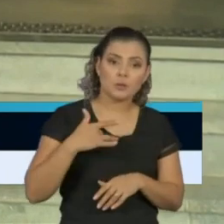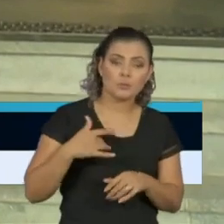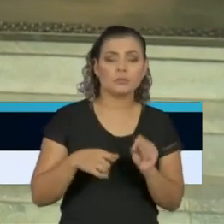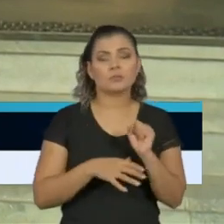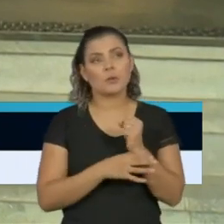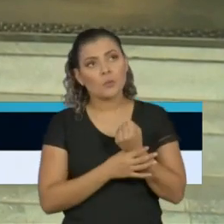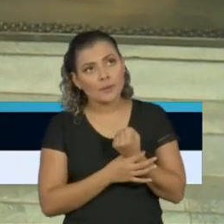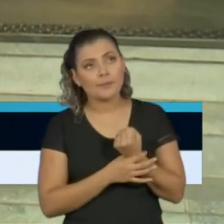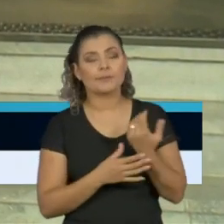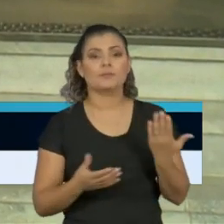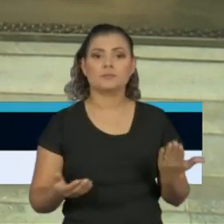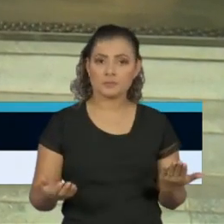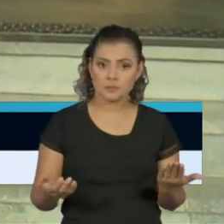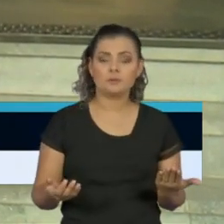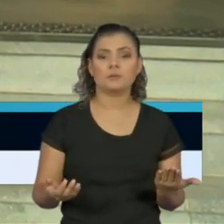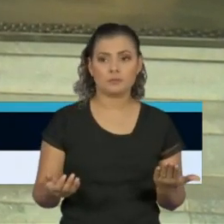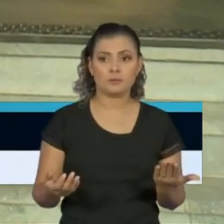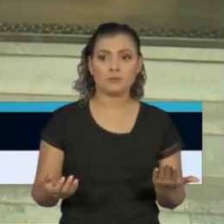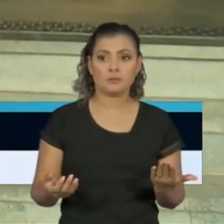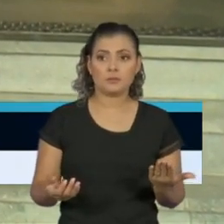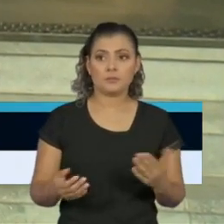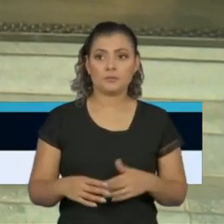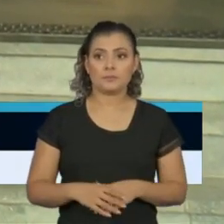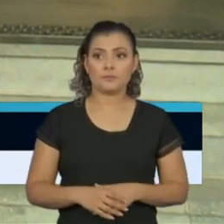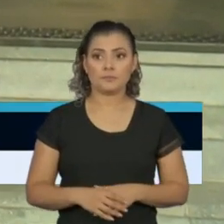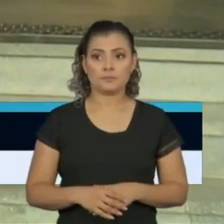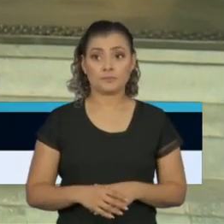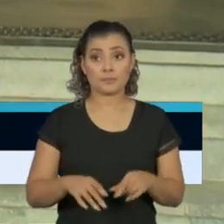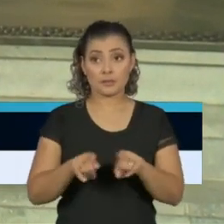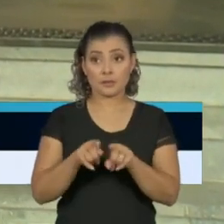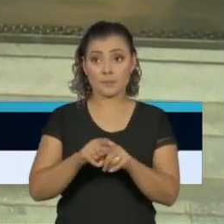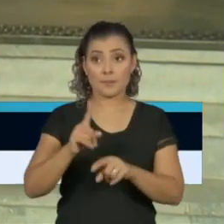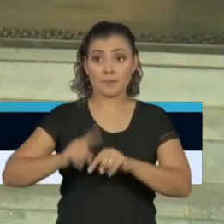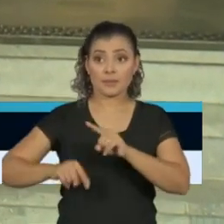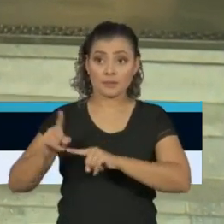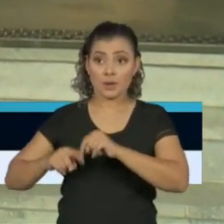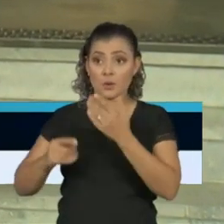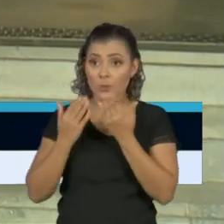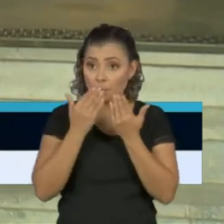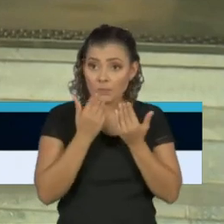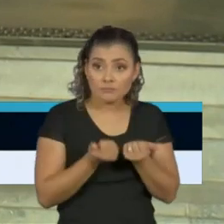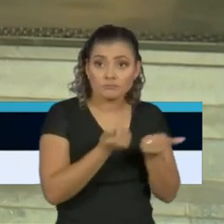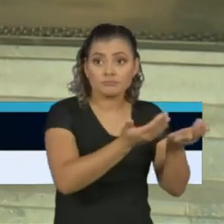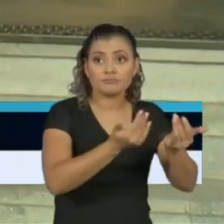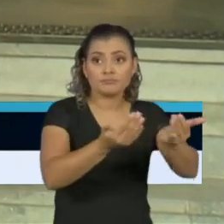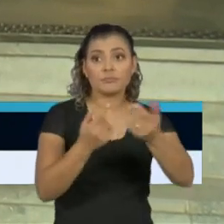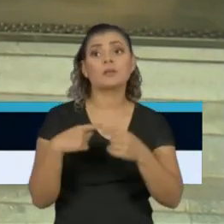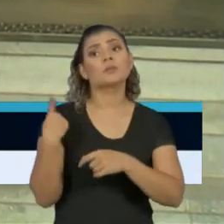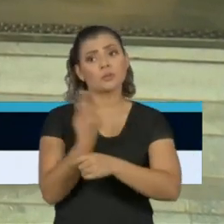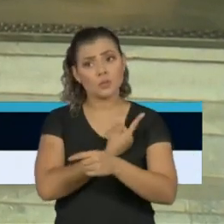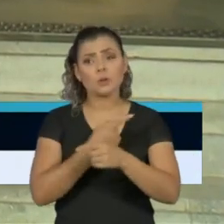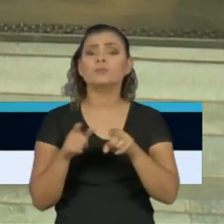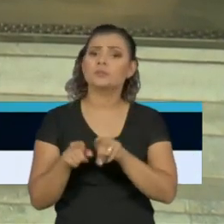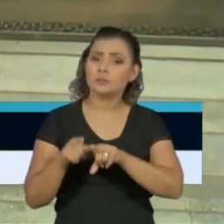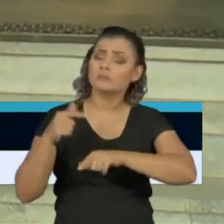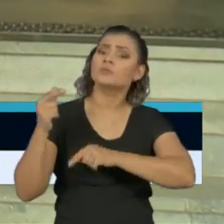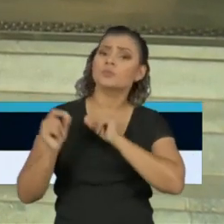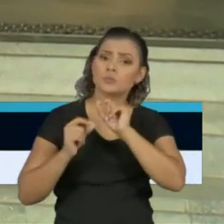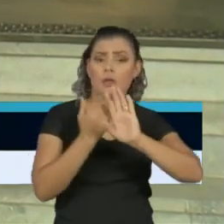segurança e abastecimento, nós temos